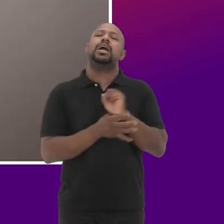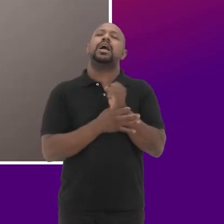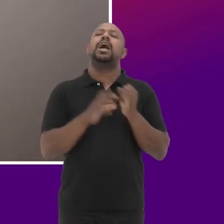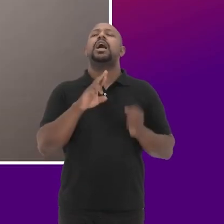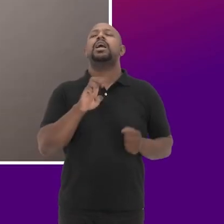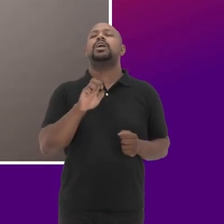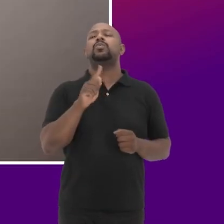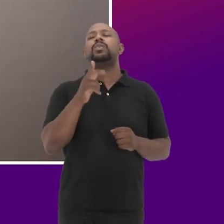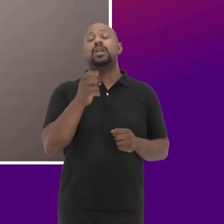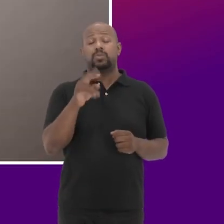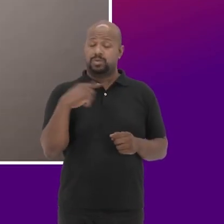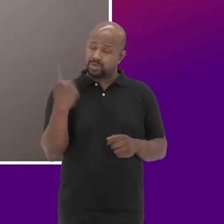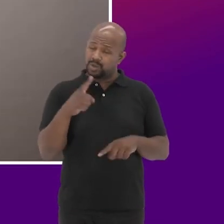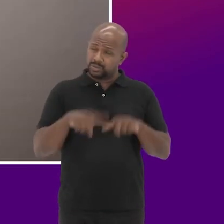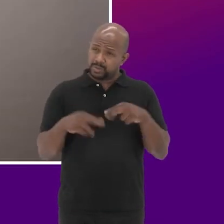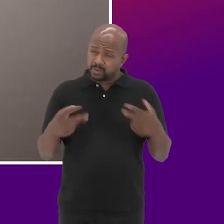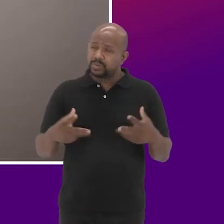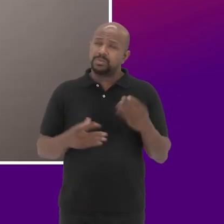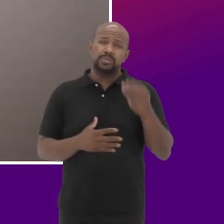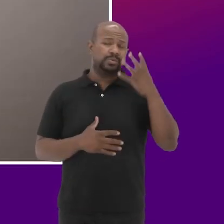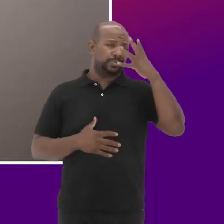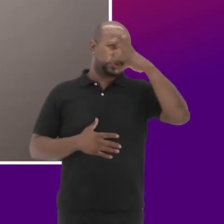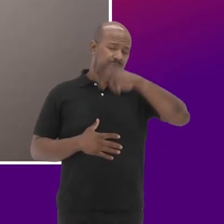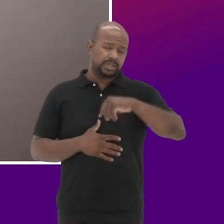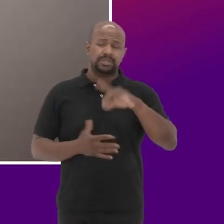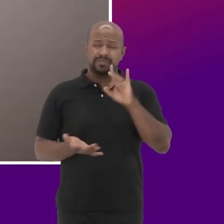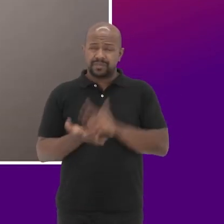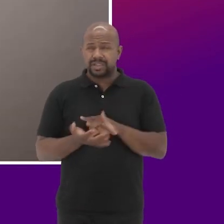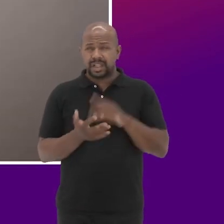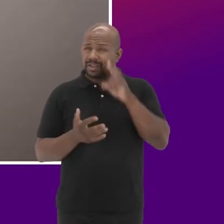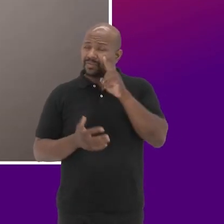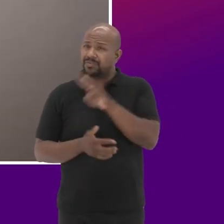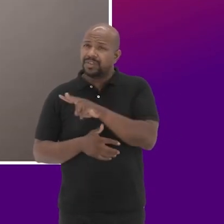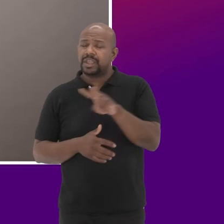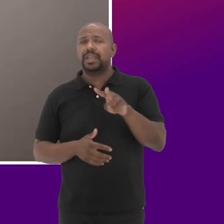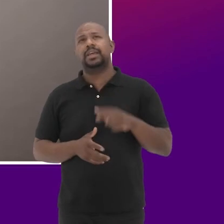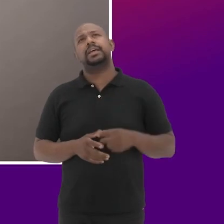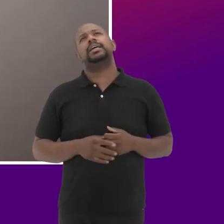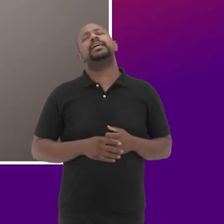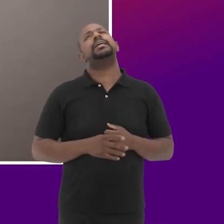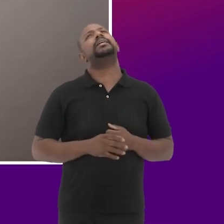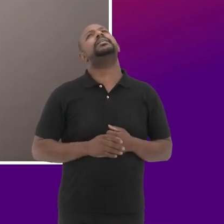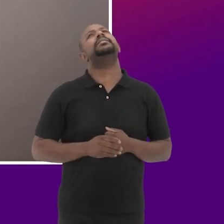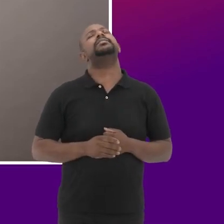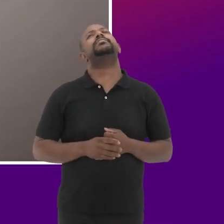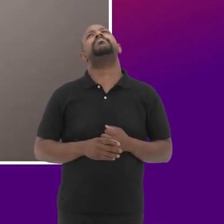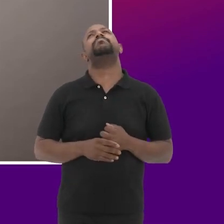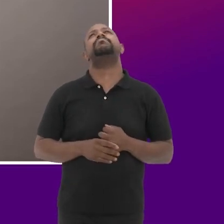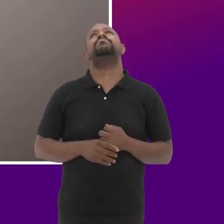ao próprio produto, tem sido muito bonito, na verdade, ver